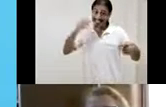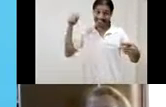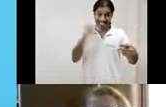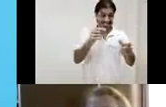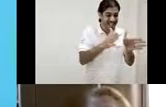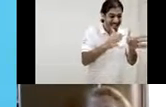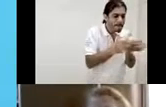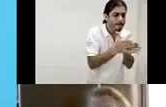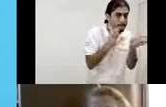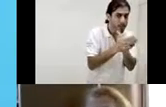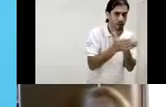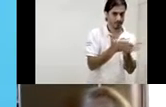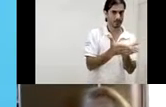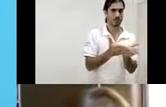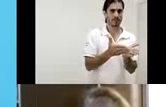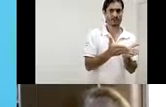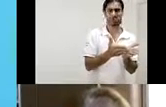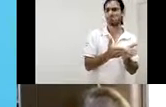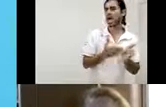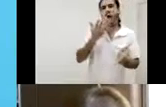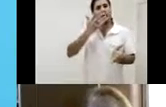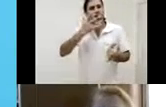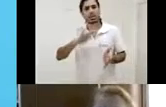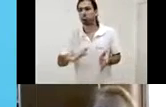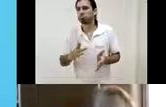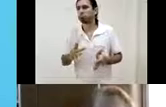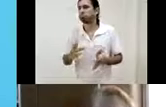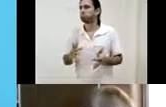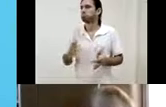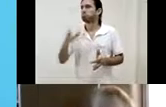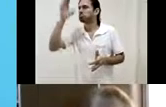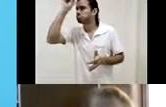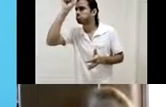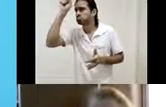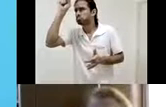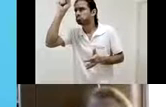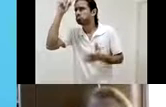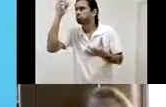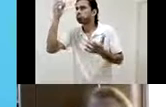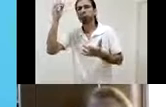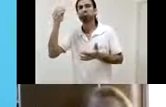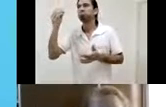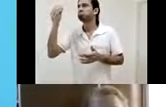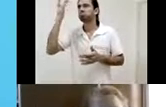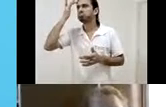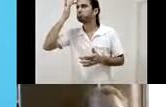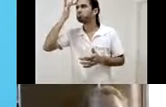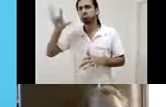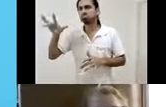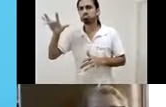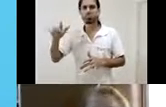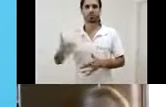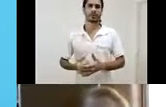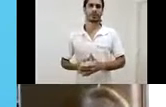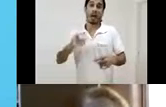não aprendiam, porque elas não tinham cultura. É como se dissesse